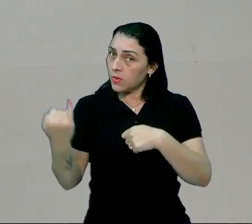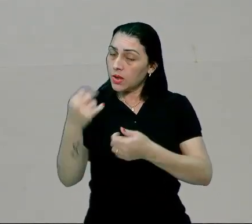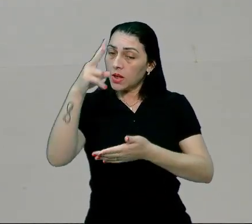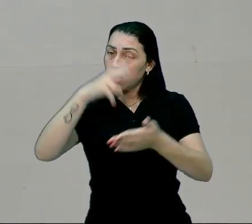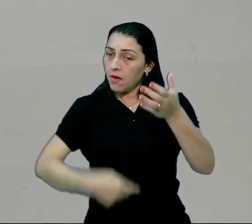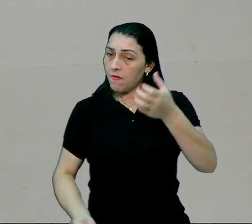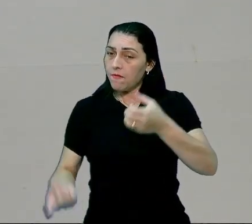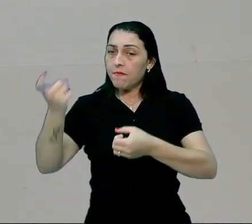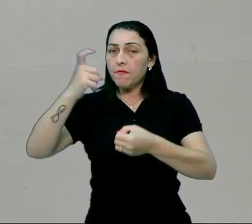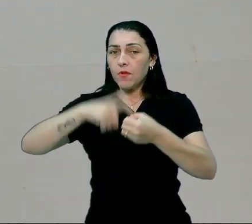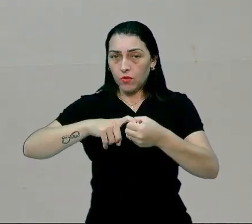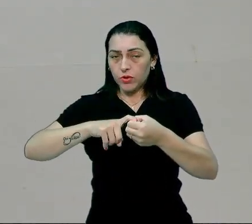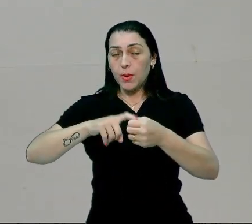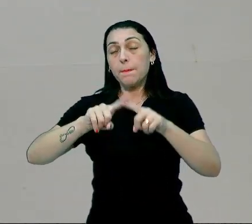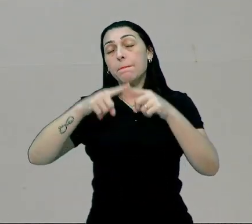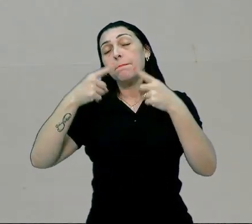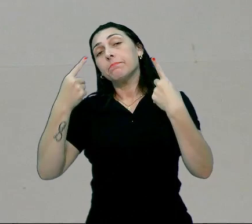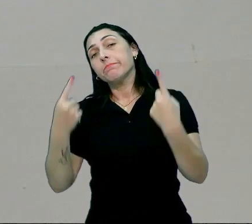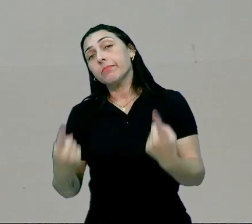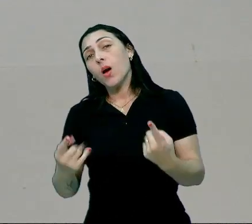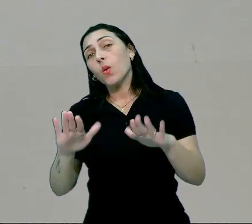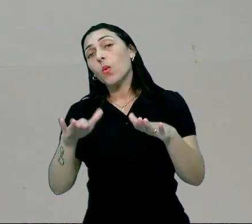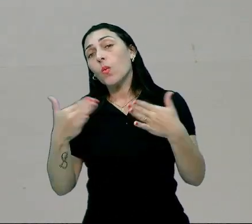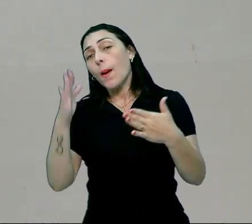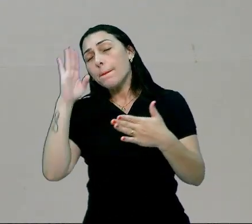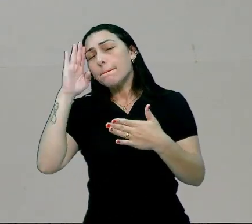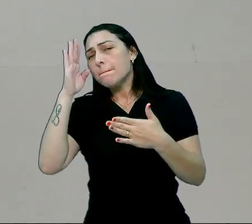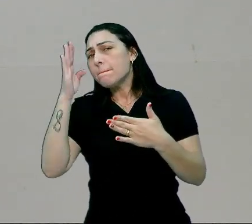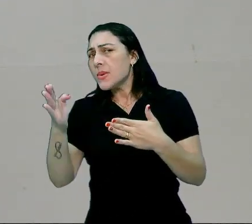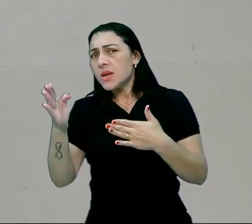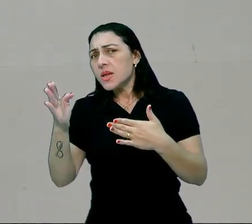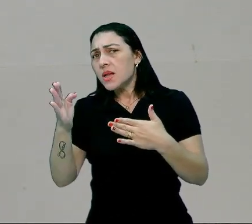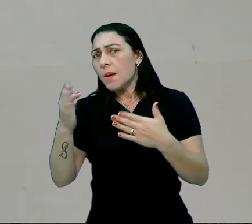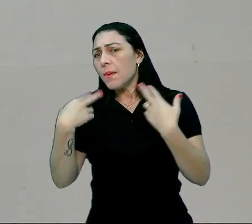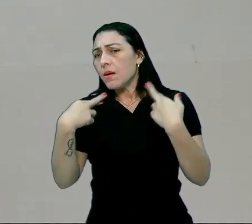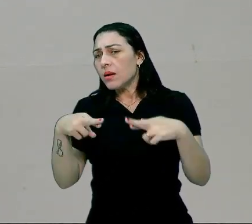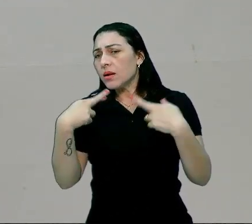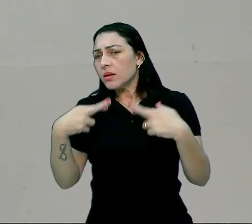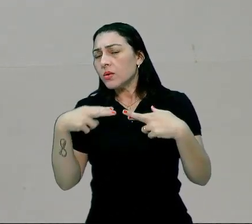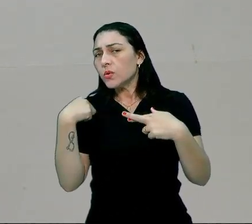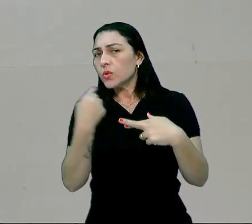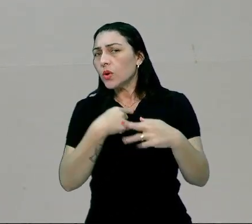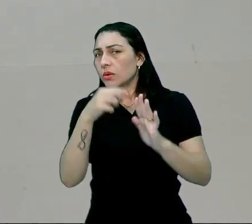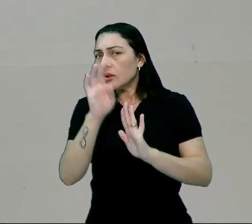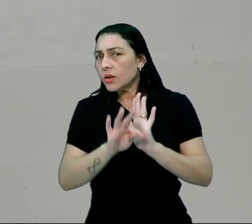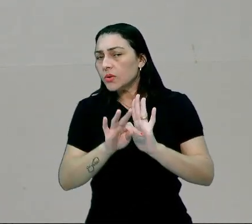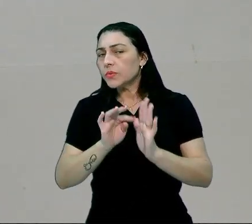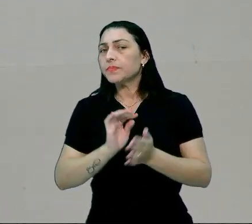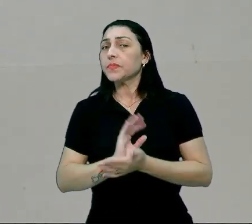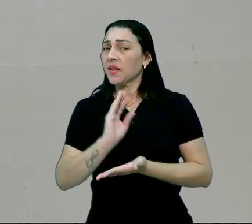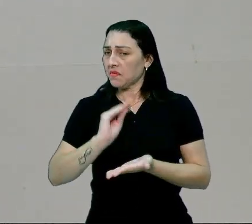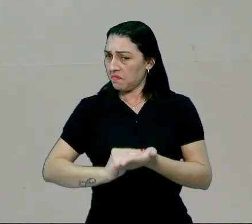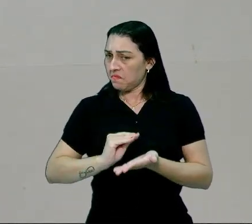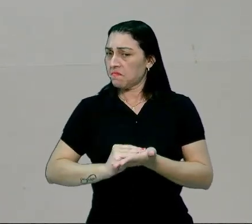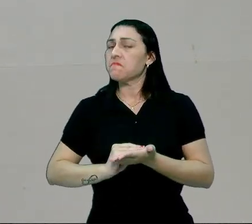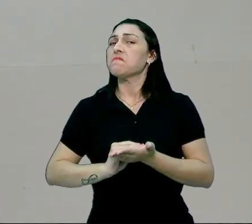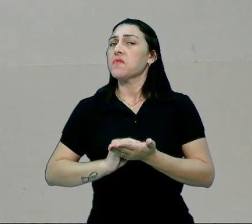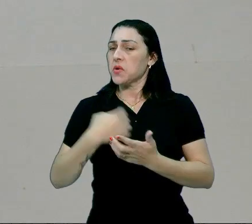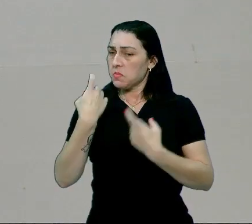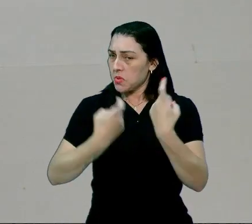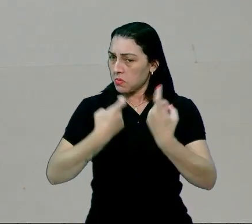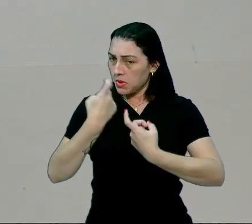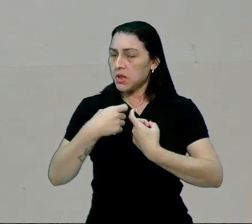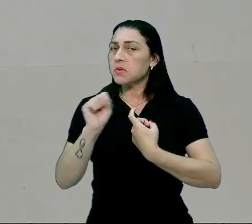e volte novamente. Mas qual é a principal reivindicação do nosso texto? A falta de sensibilidade